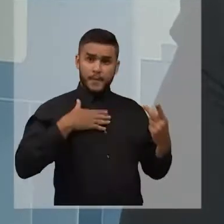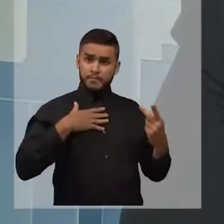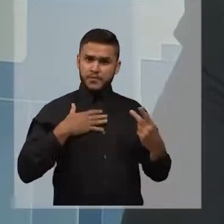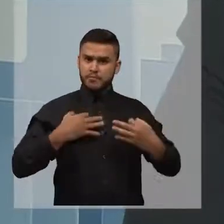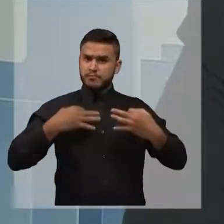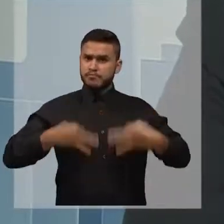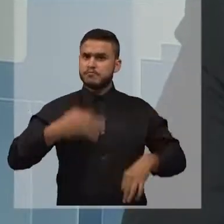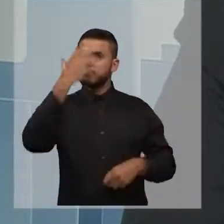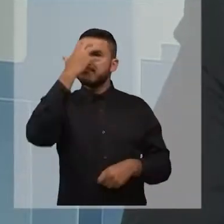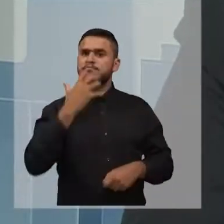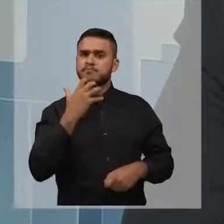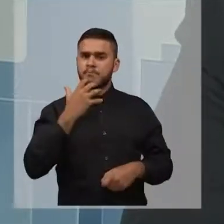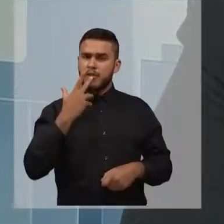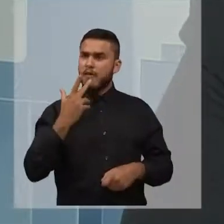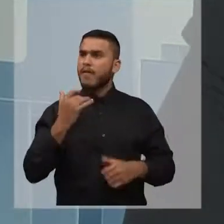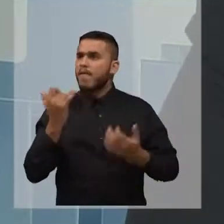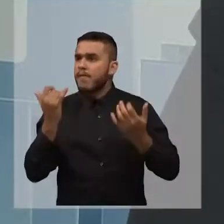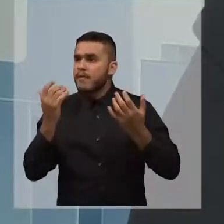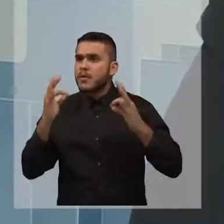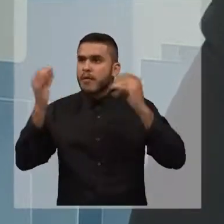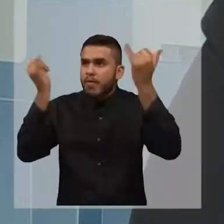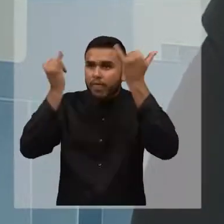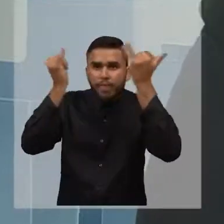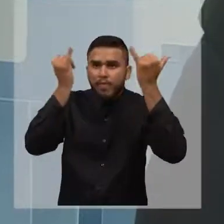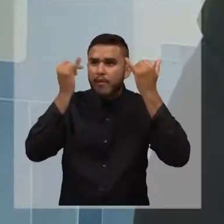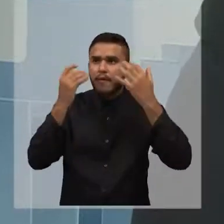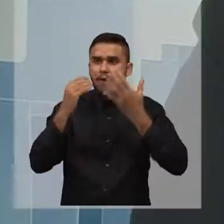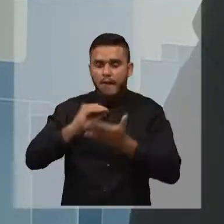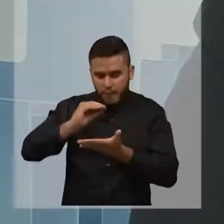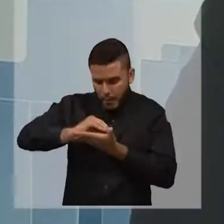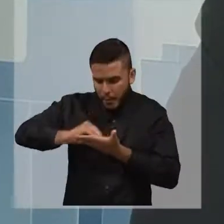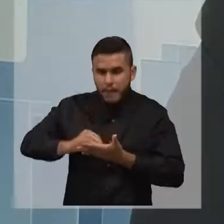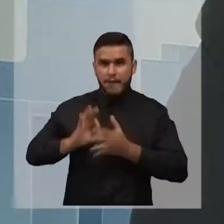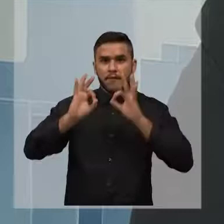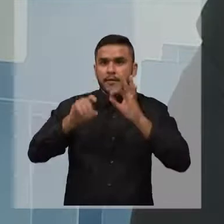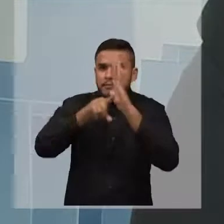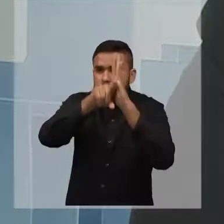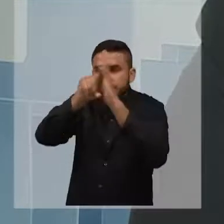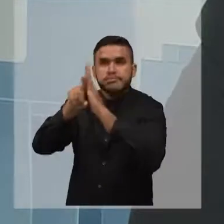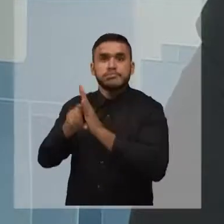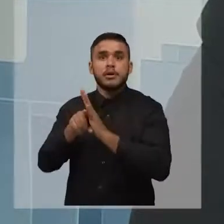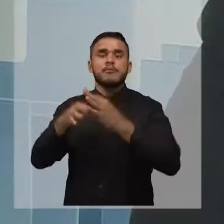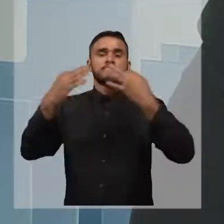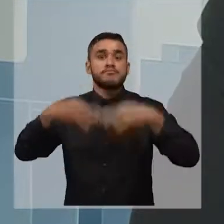muita seriedade, sem conotação política, a gente fica mais valorizado, né? Em cima disso, Luiz, é que eu queria